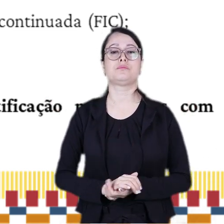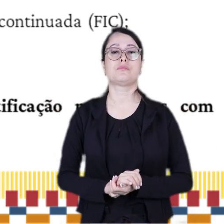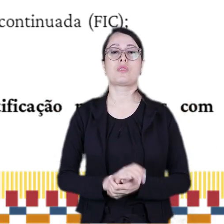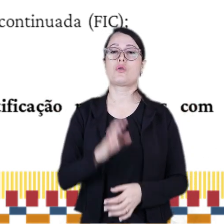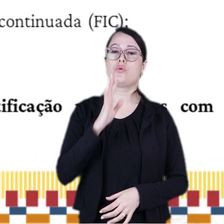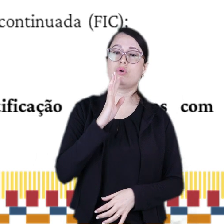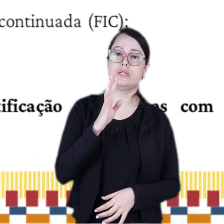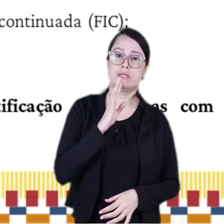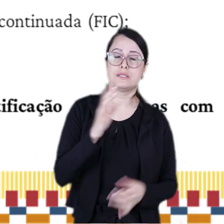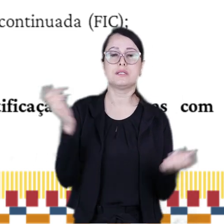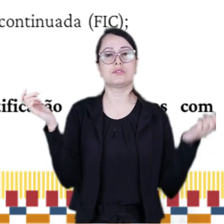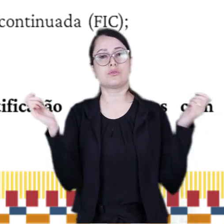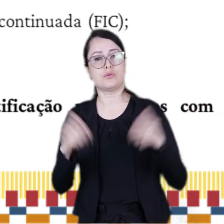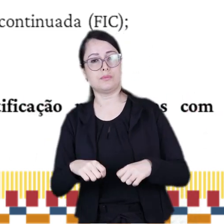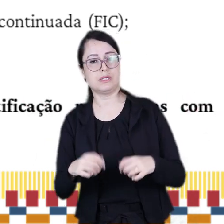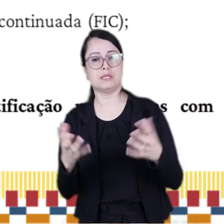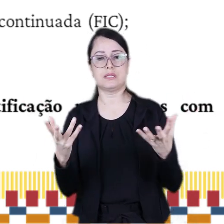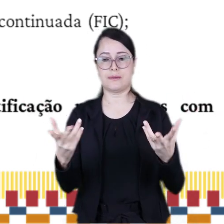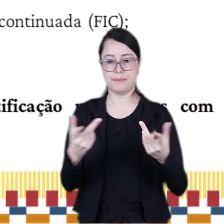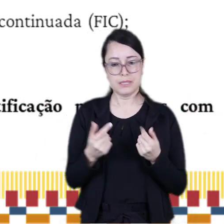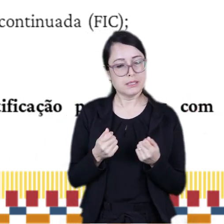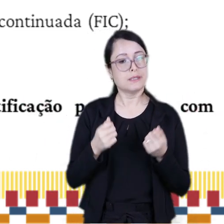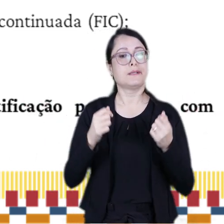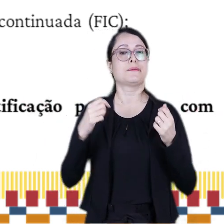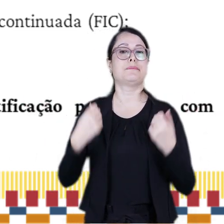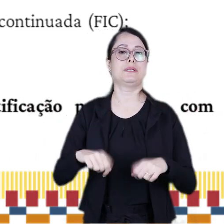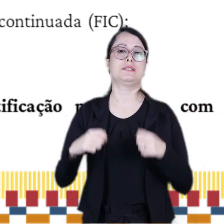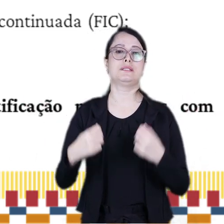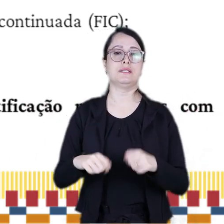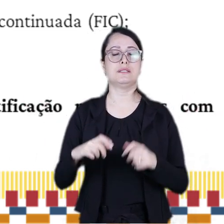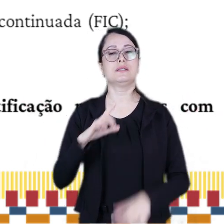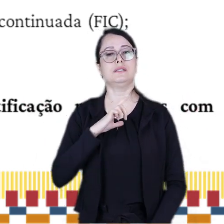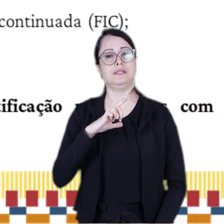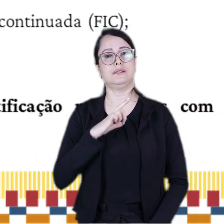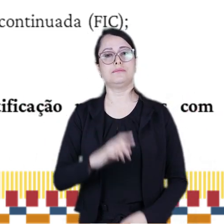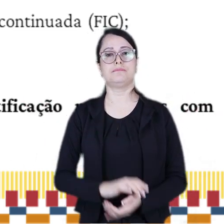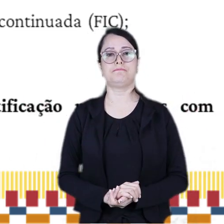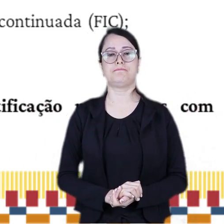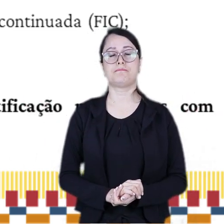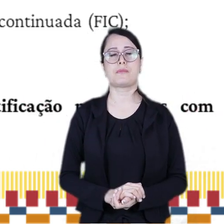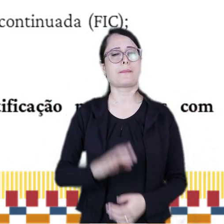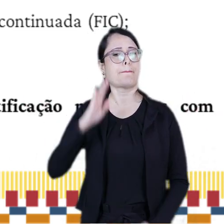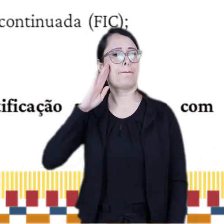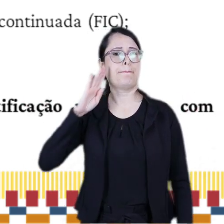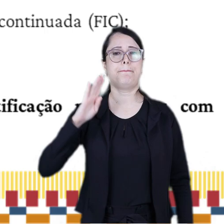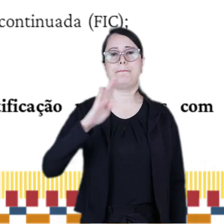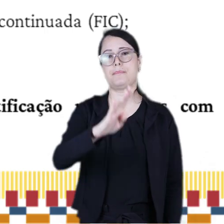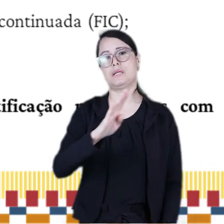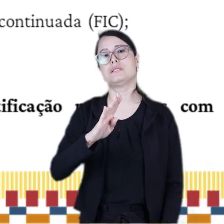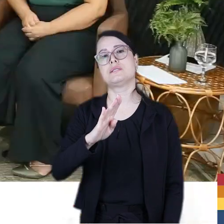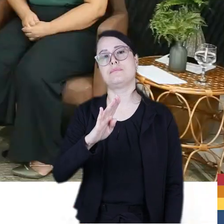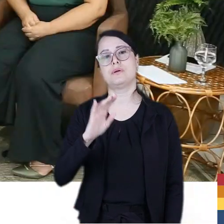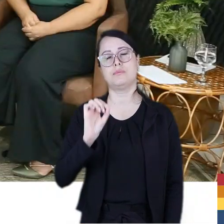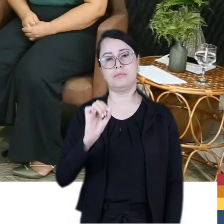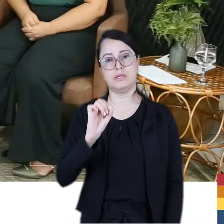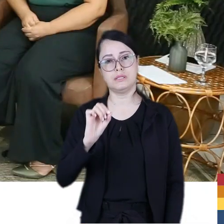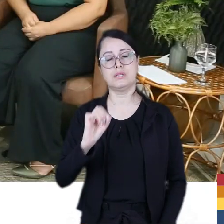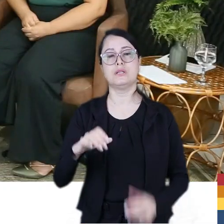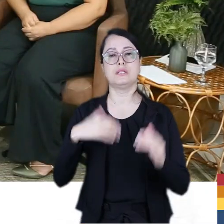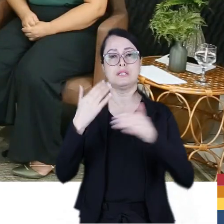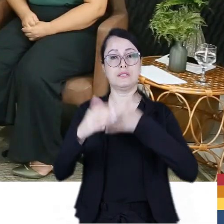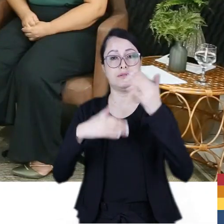construção que é um outro princípio do perfil profissional de conclusão de curso então são